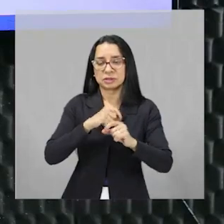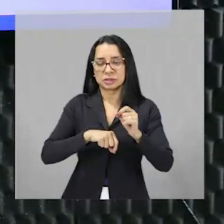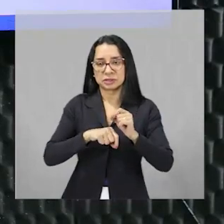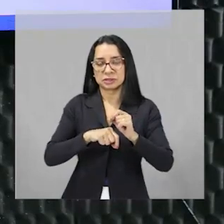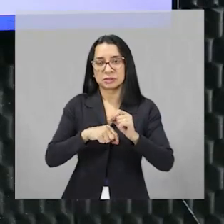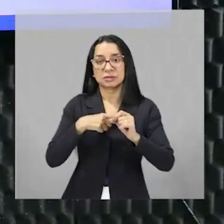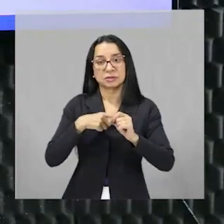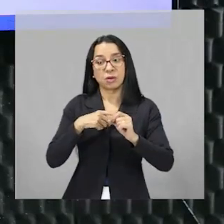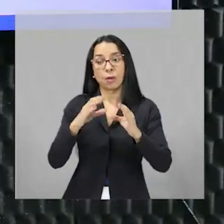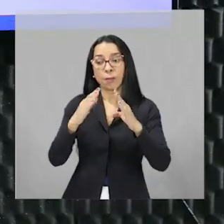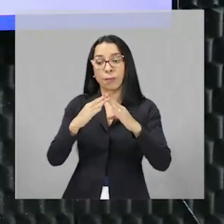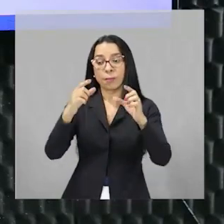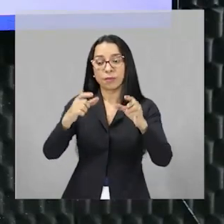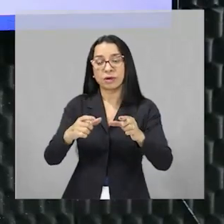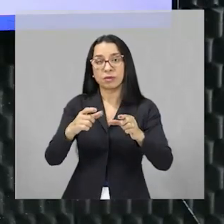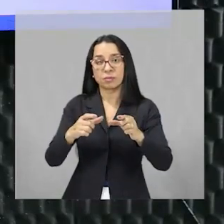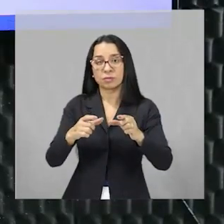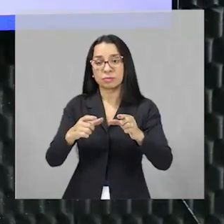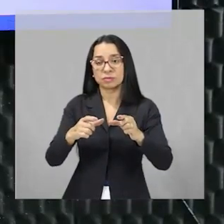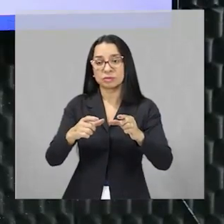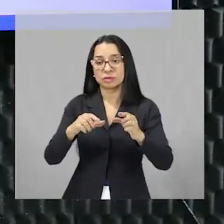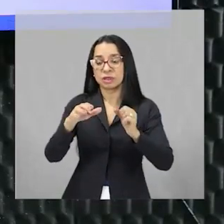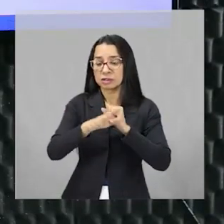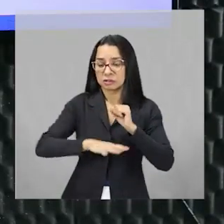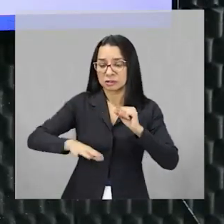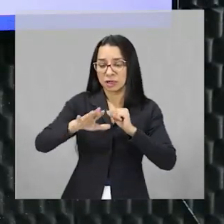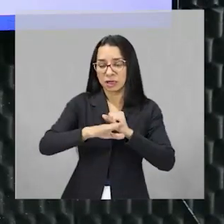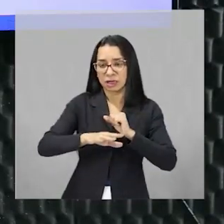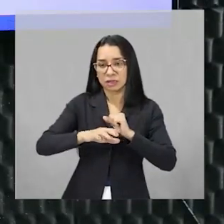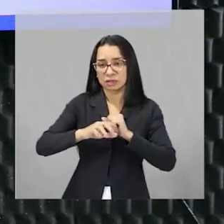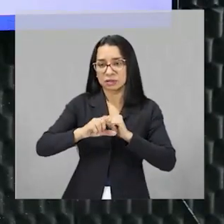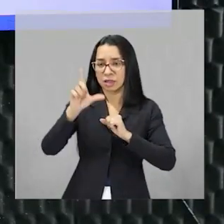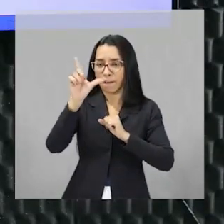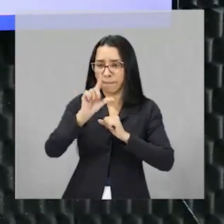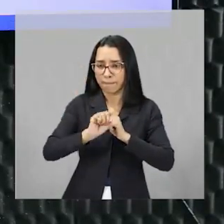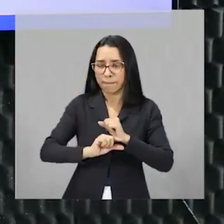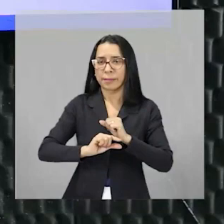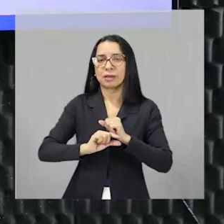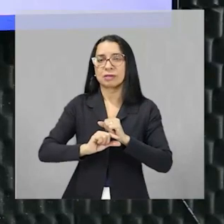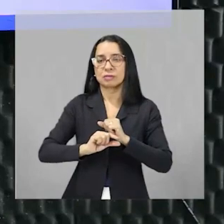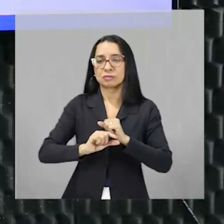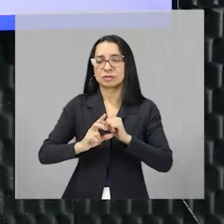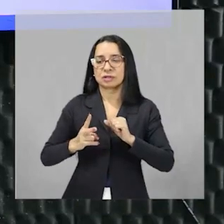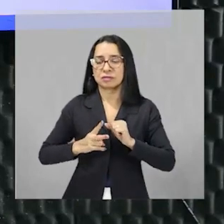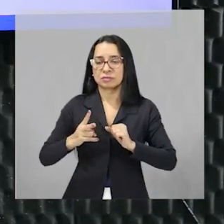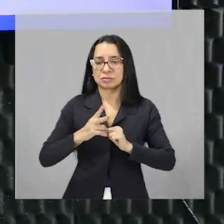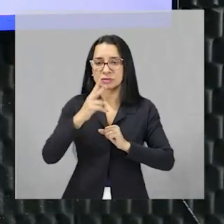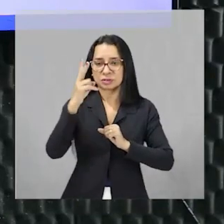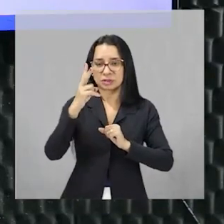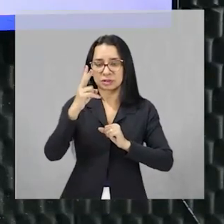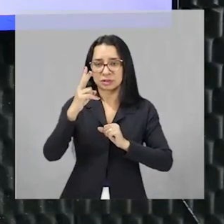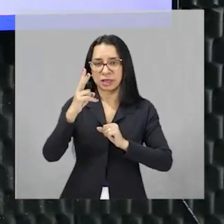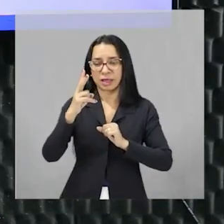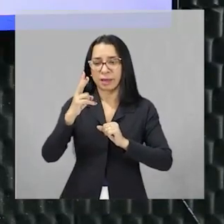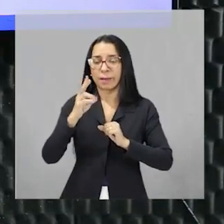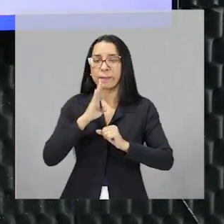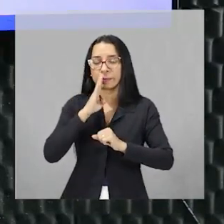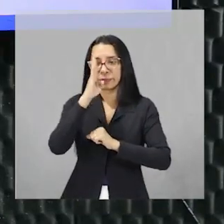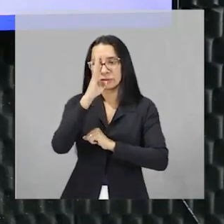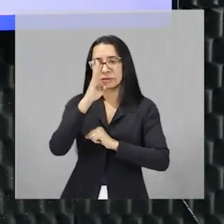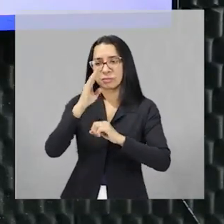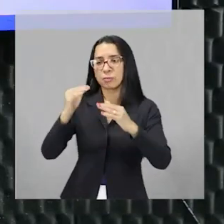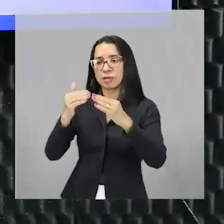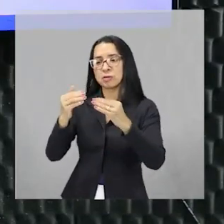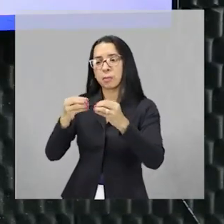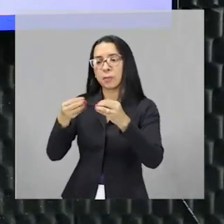indo residir em áreas, né, menos valorizadas, áreas periféricas e principalmente áreas de encosta de morro. E para ocupar essas casas